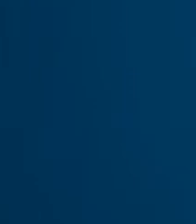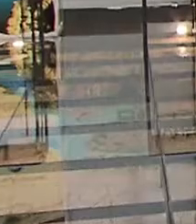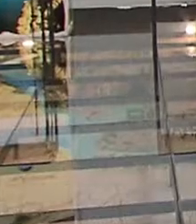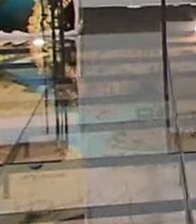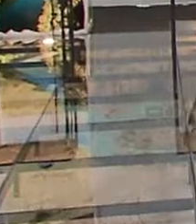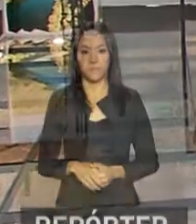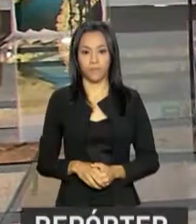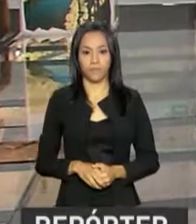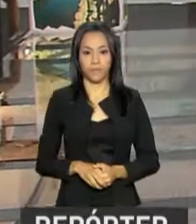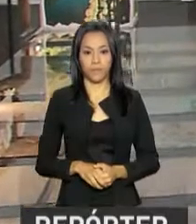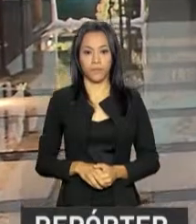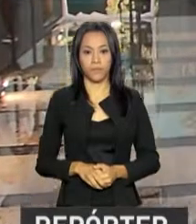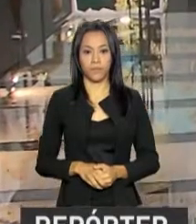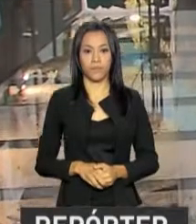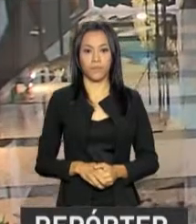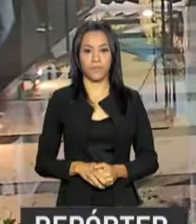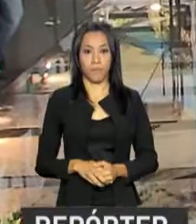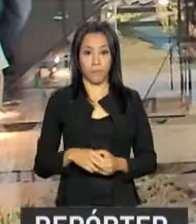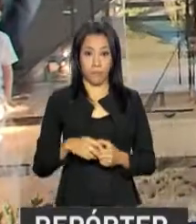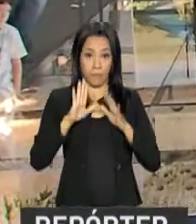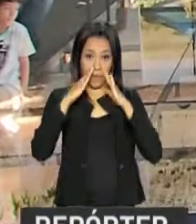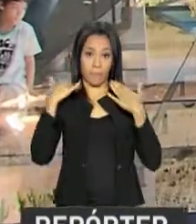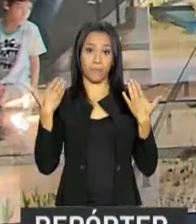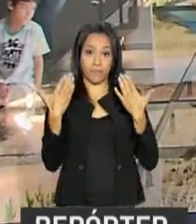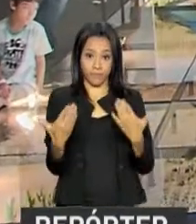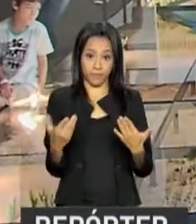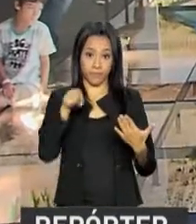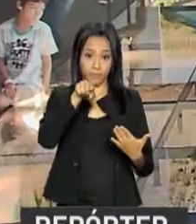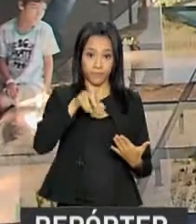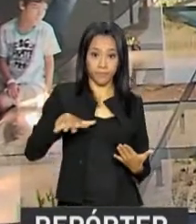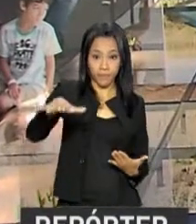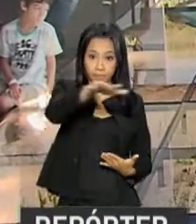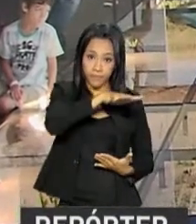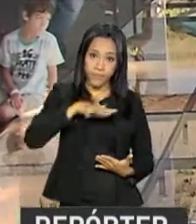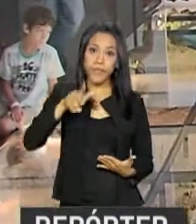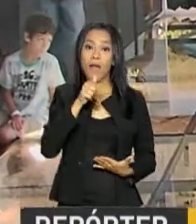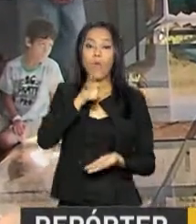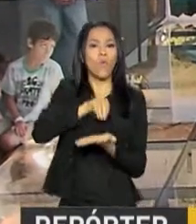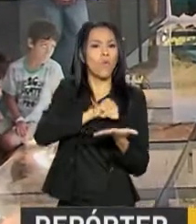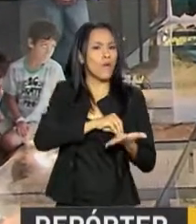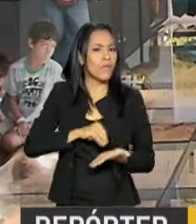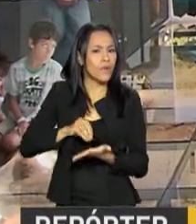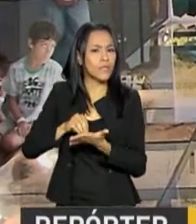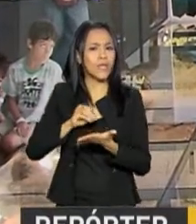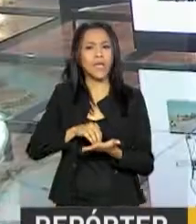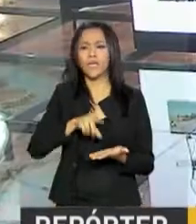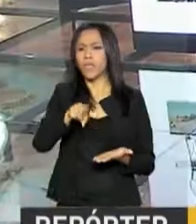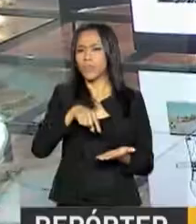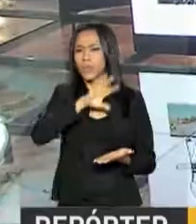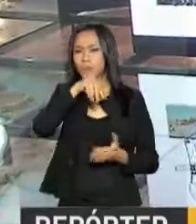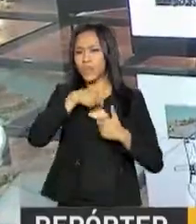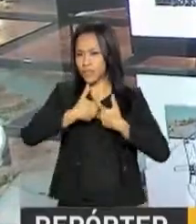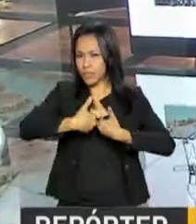a terra nunca vai achar e vamos todos de comer nada não da igualdade os bispos sobreviver